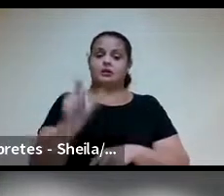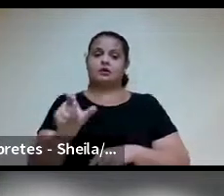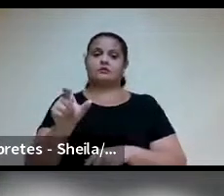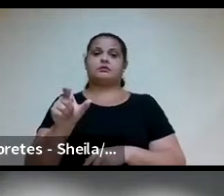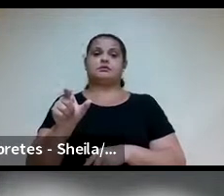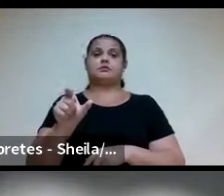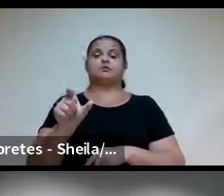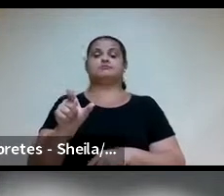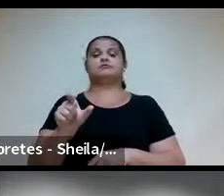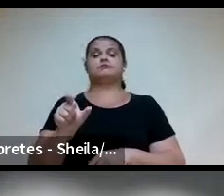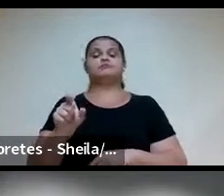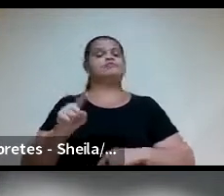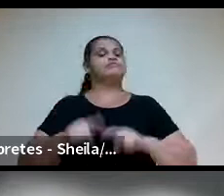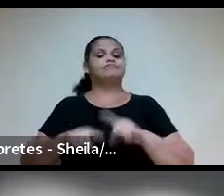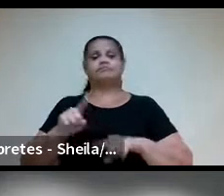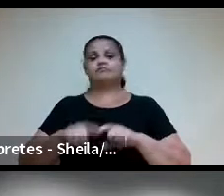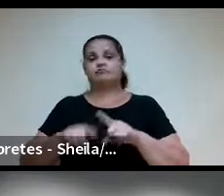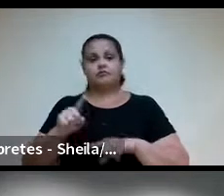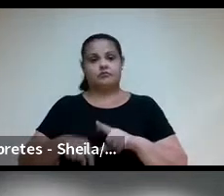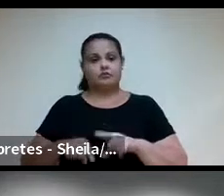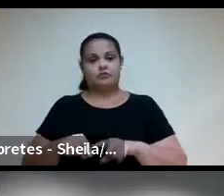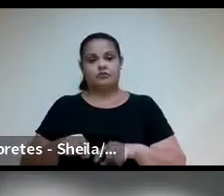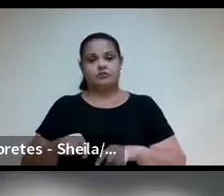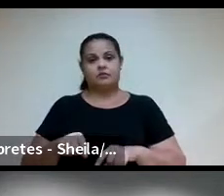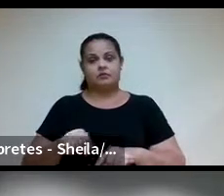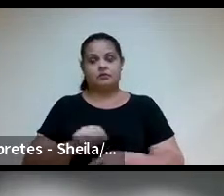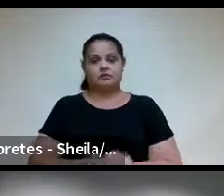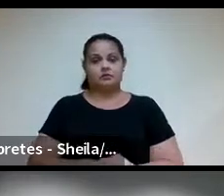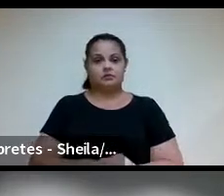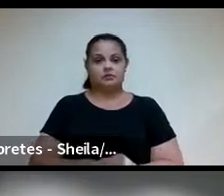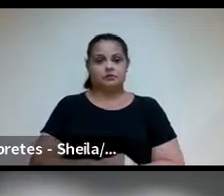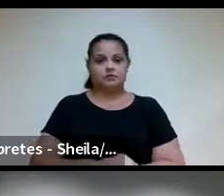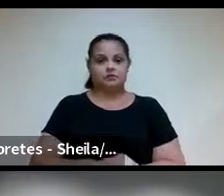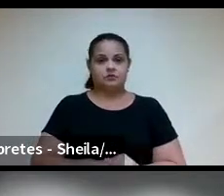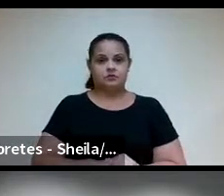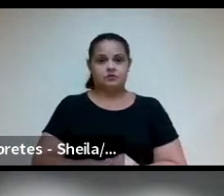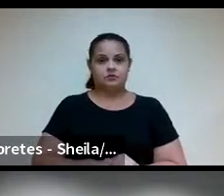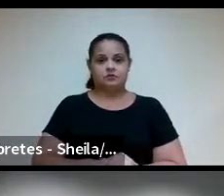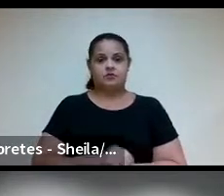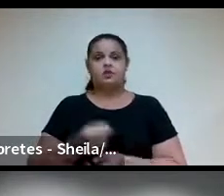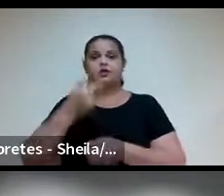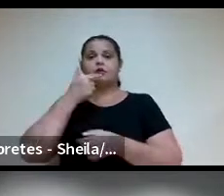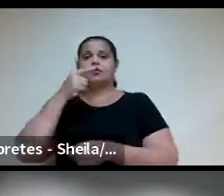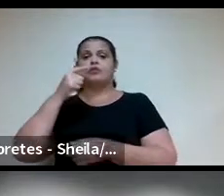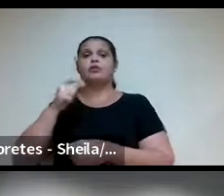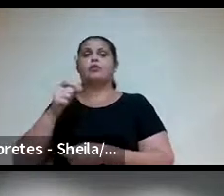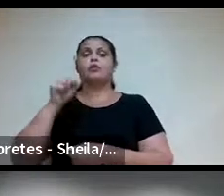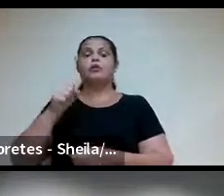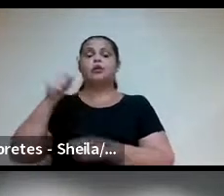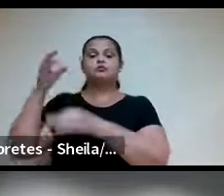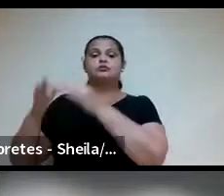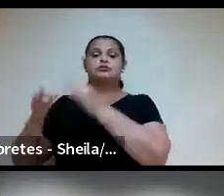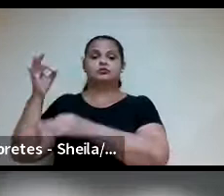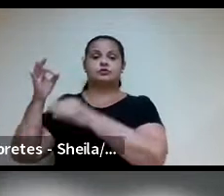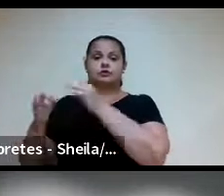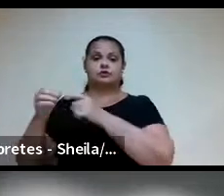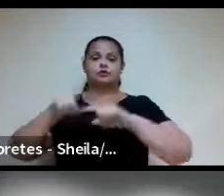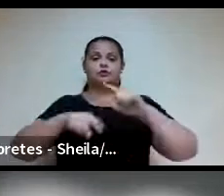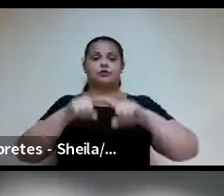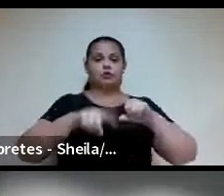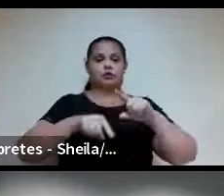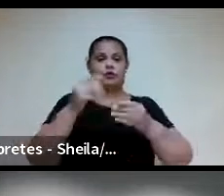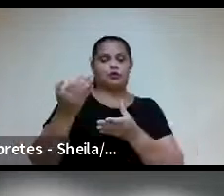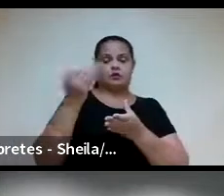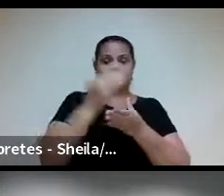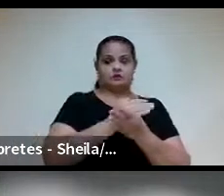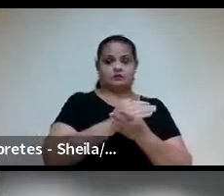se não existir o processo nem sentença válidos, não há que se falar em coisa julgada. Em caso, o objeto da ação que ora se analisa